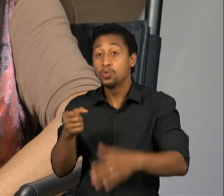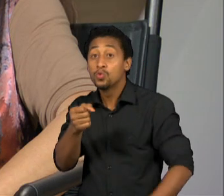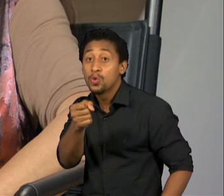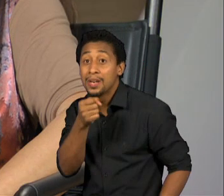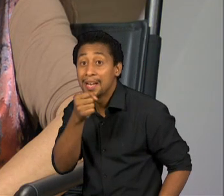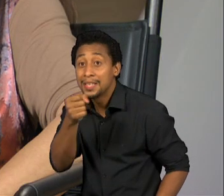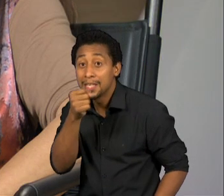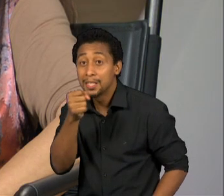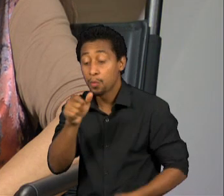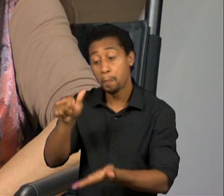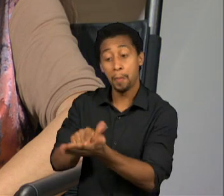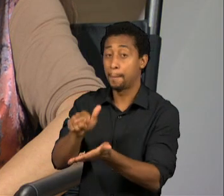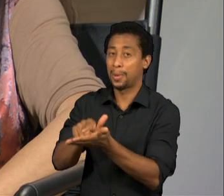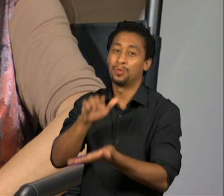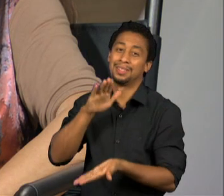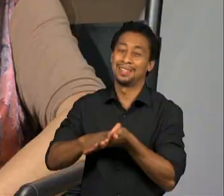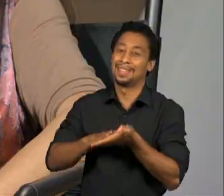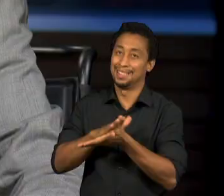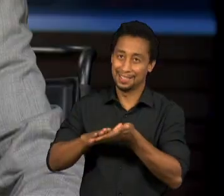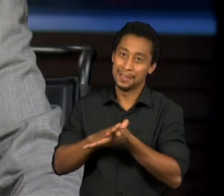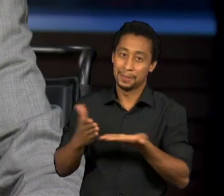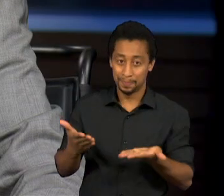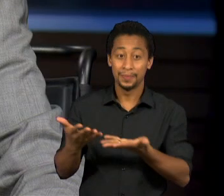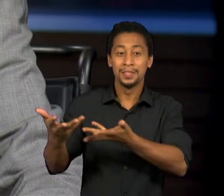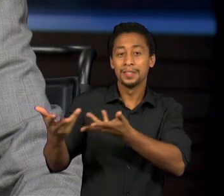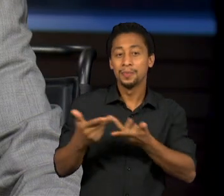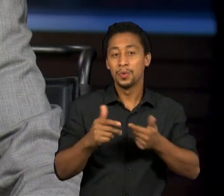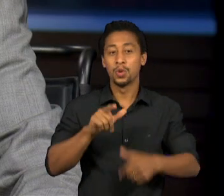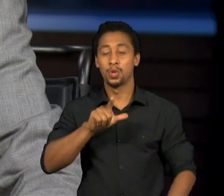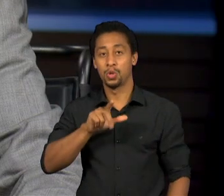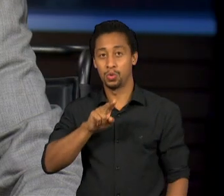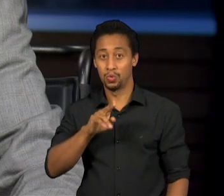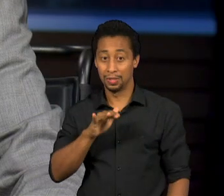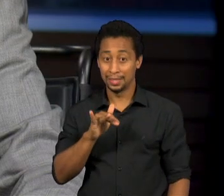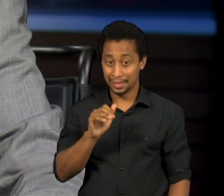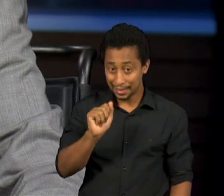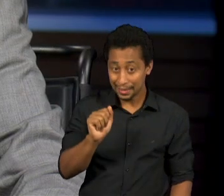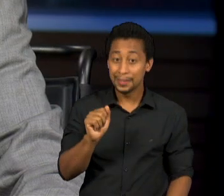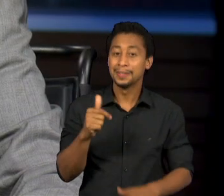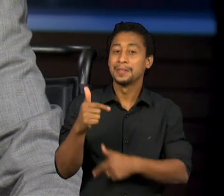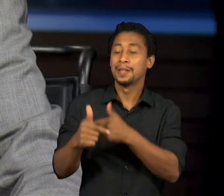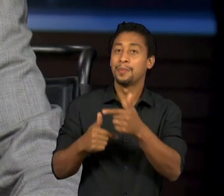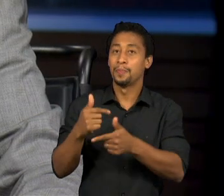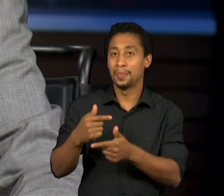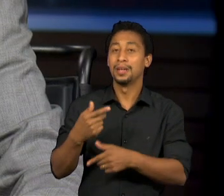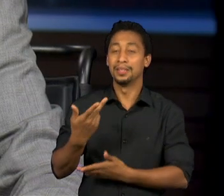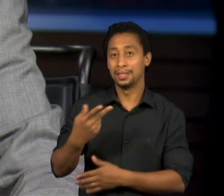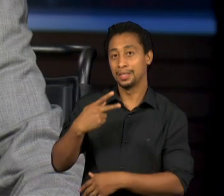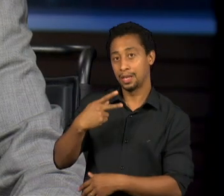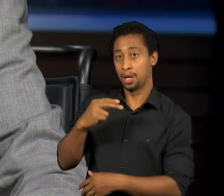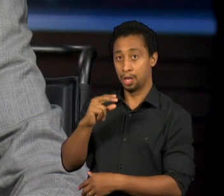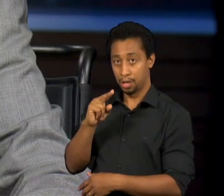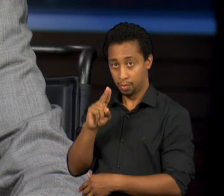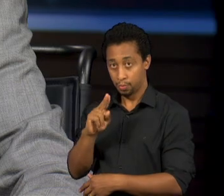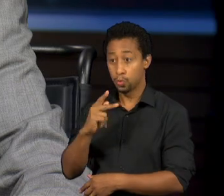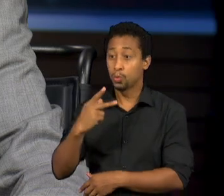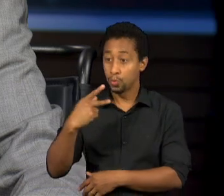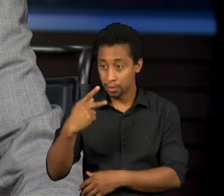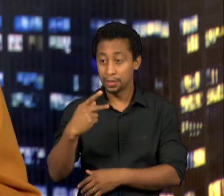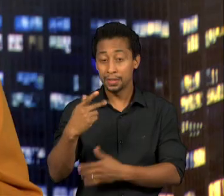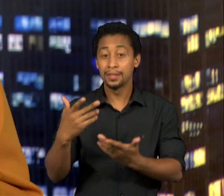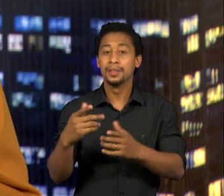São Paulo, Lúcia Santaella, e o jornalista Eugênio Butti, professor titular da Escola de Comunicações e Artes da